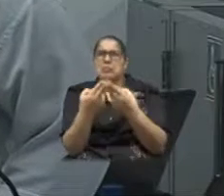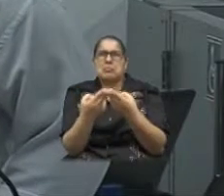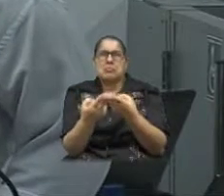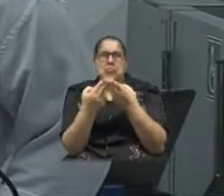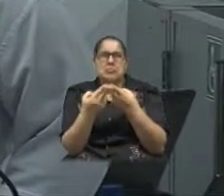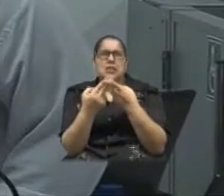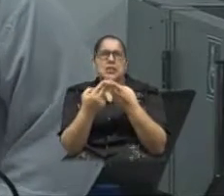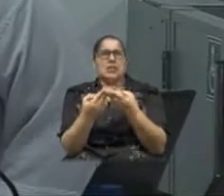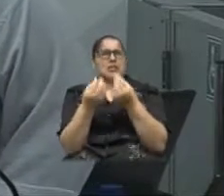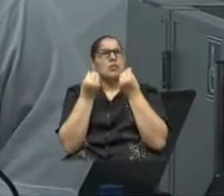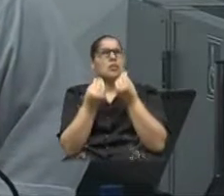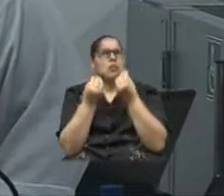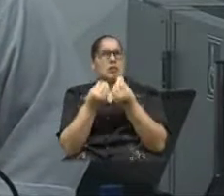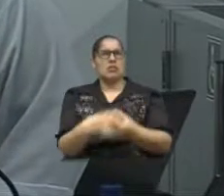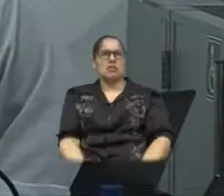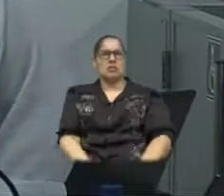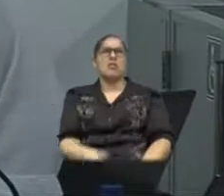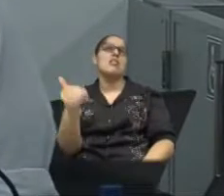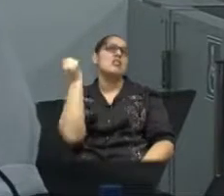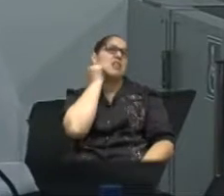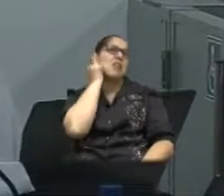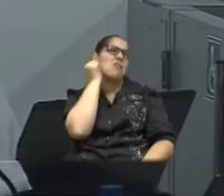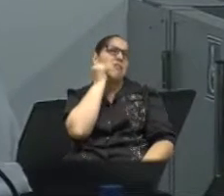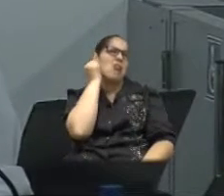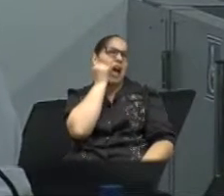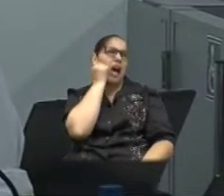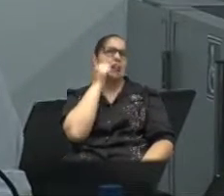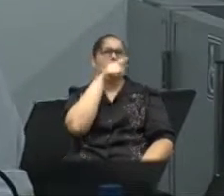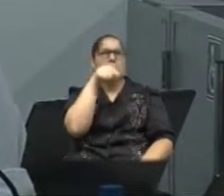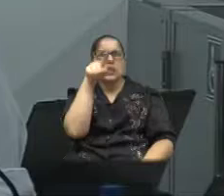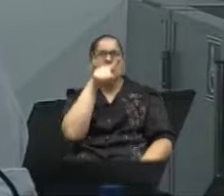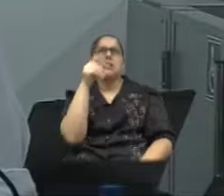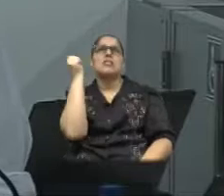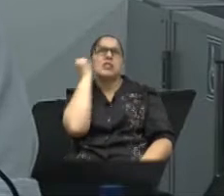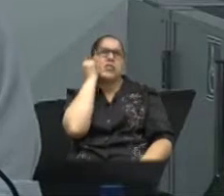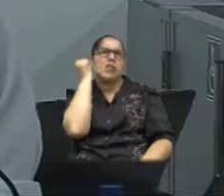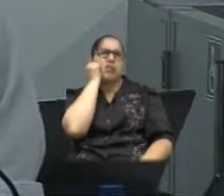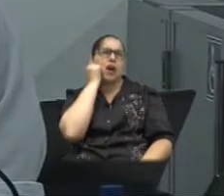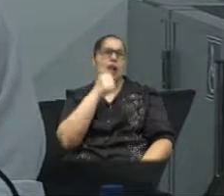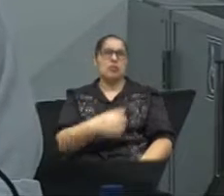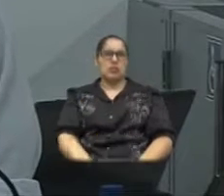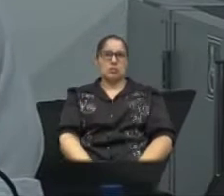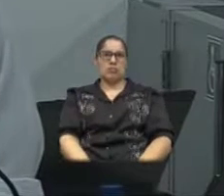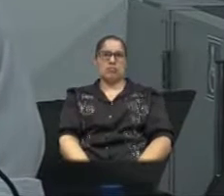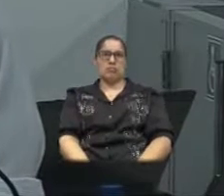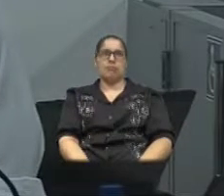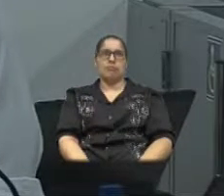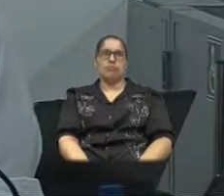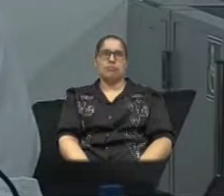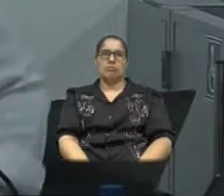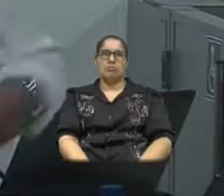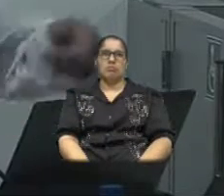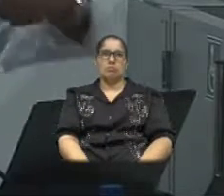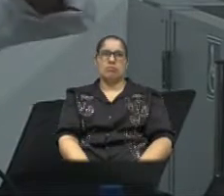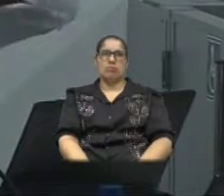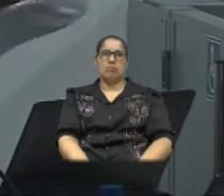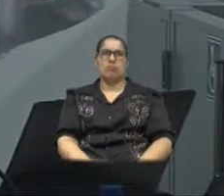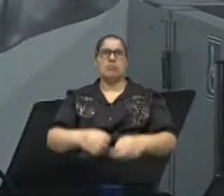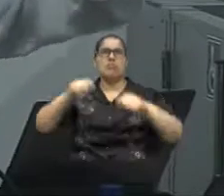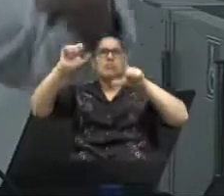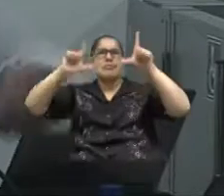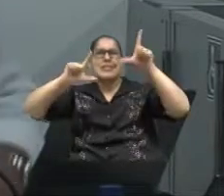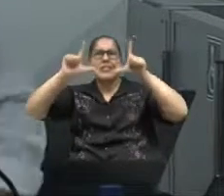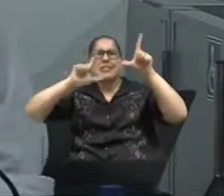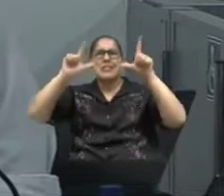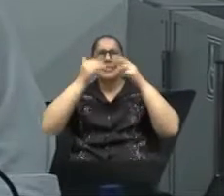sua fala? Bando de canalhas. É isso que são. Um bando de canalhas. A mídia não colocou